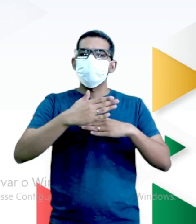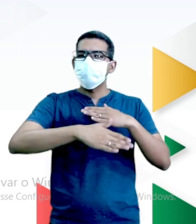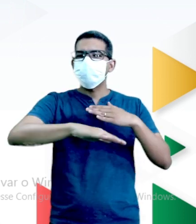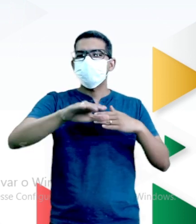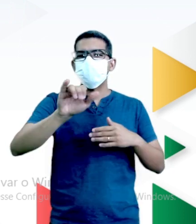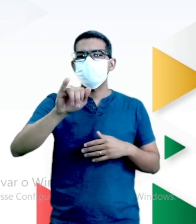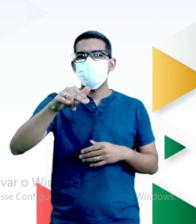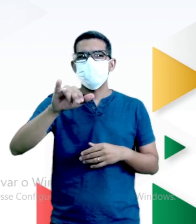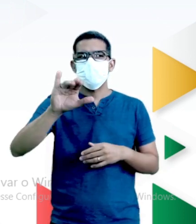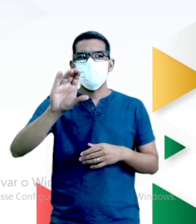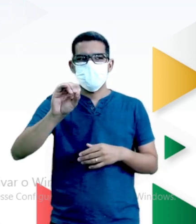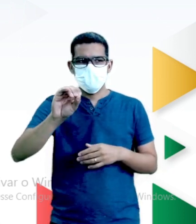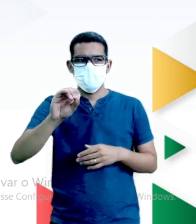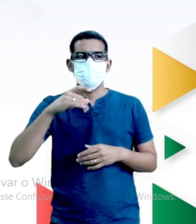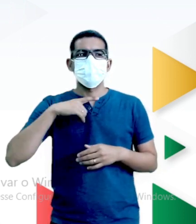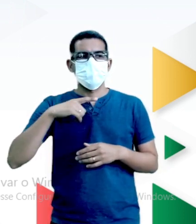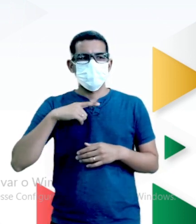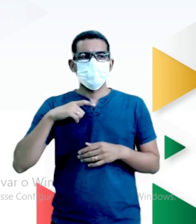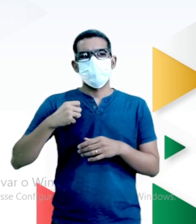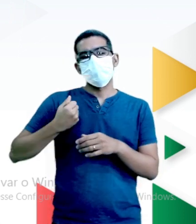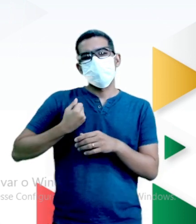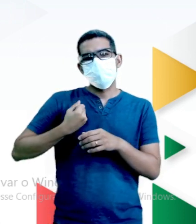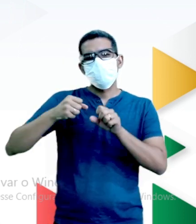de numeração indo-arábico.